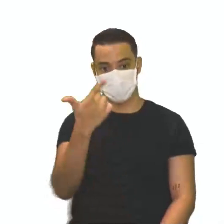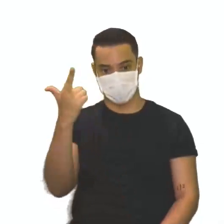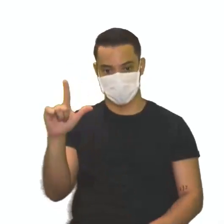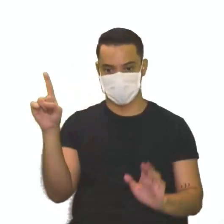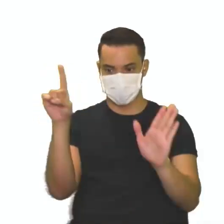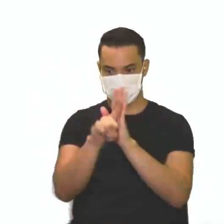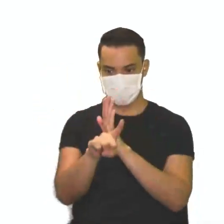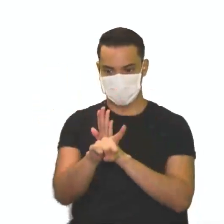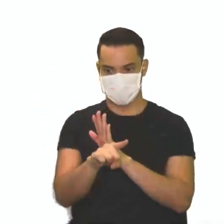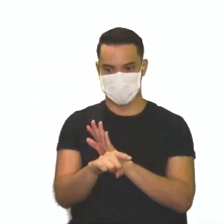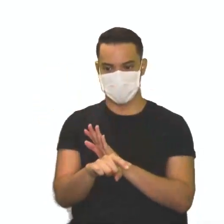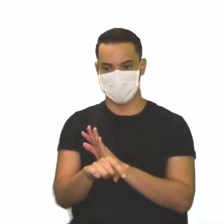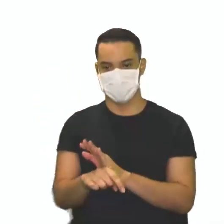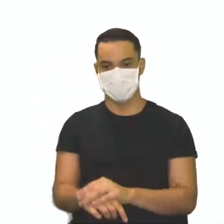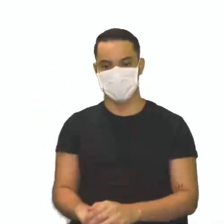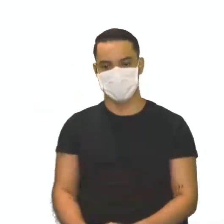questão.